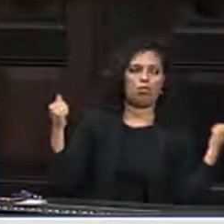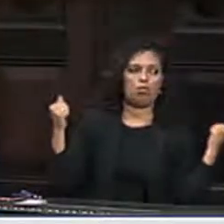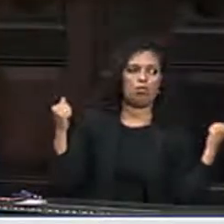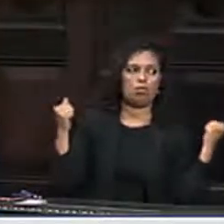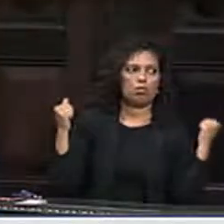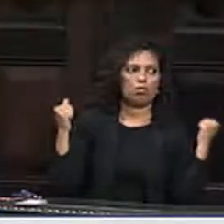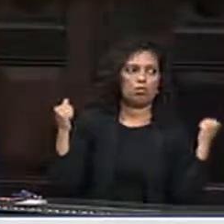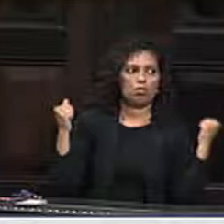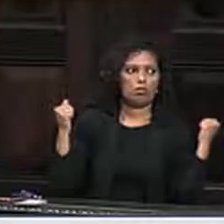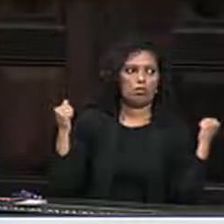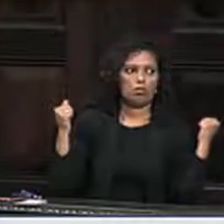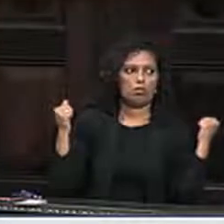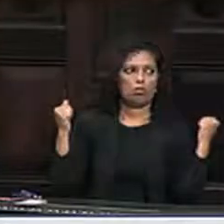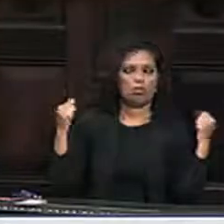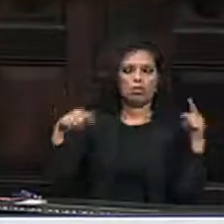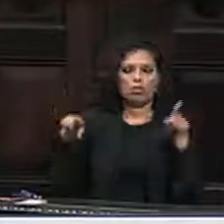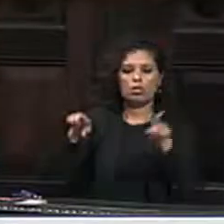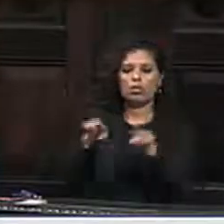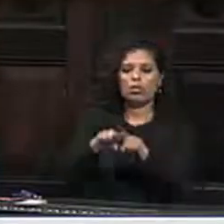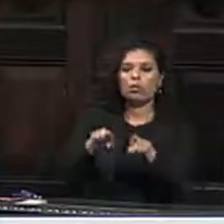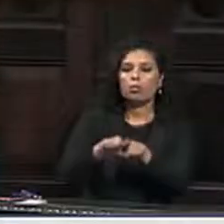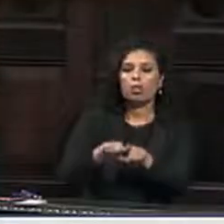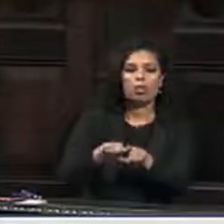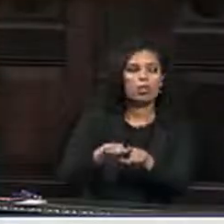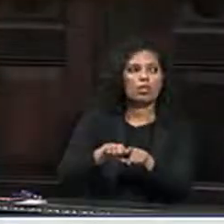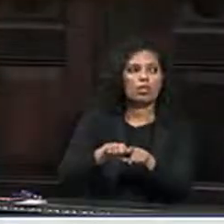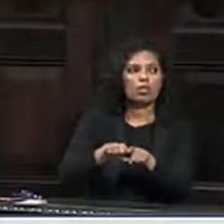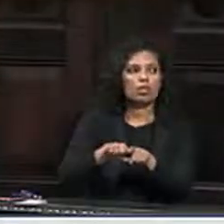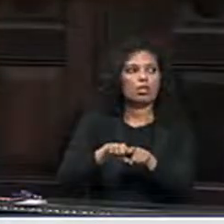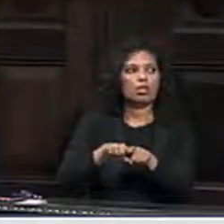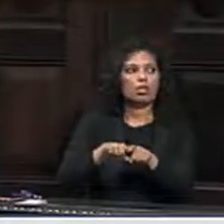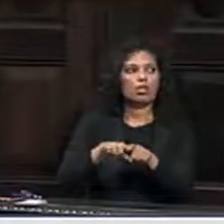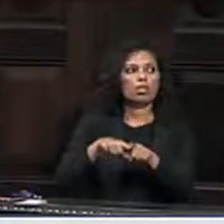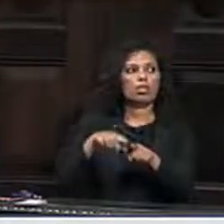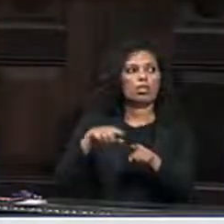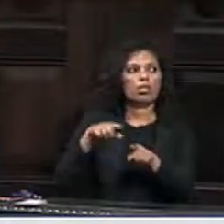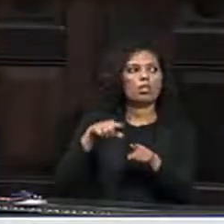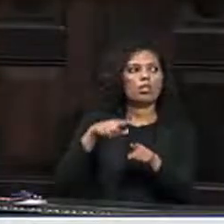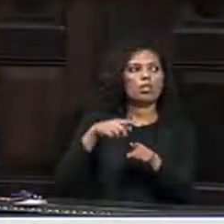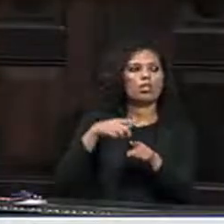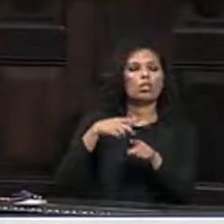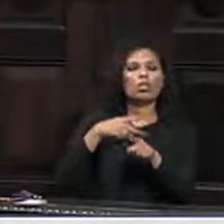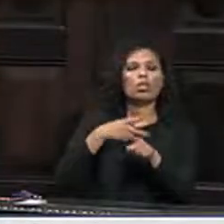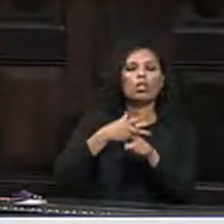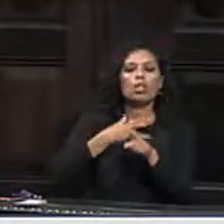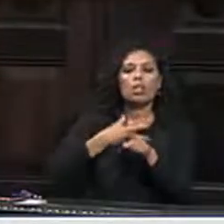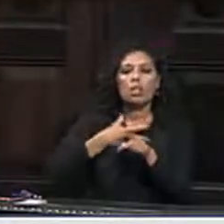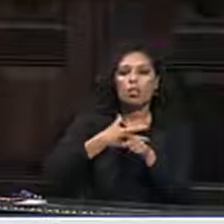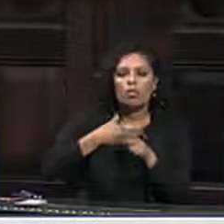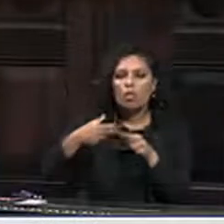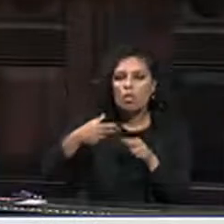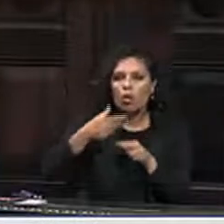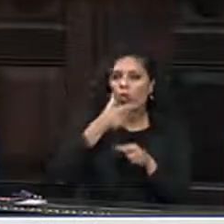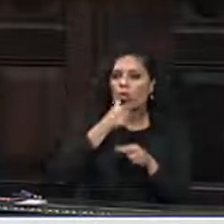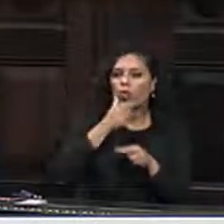do senhor Fernando Gabeira por apenas 50 mil votos de